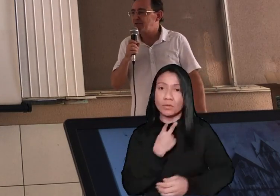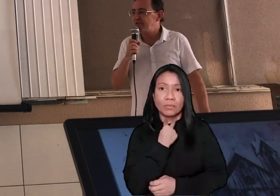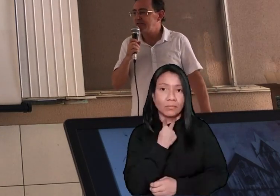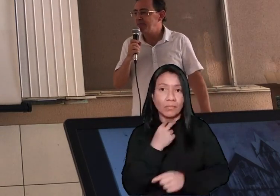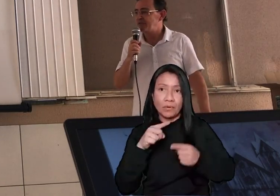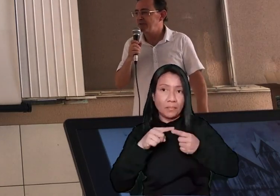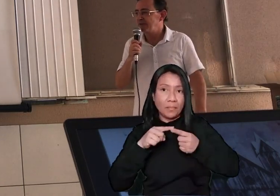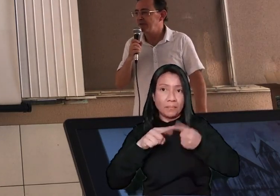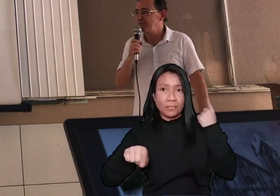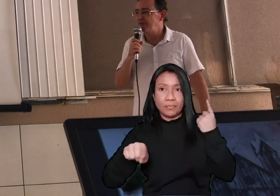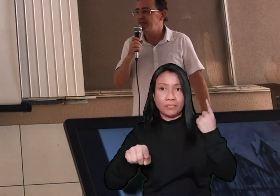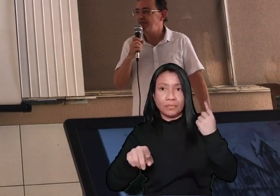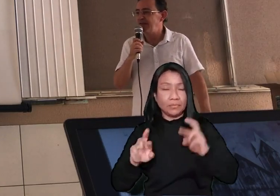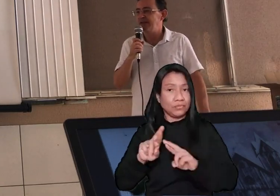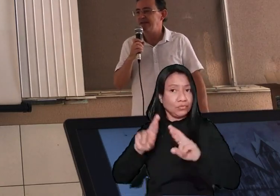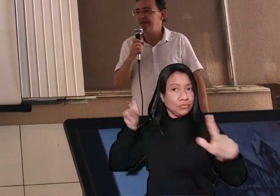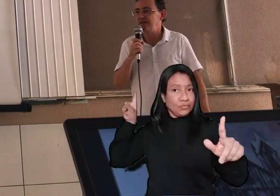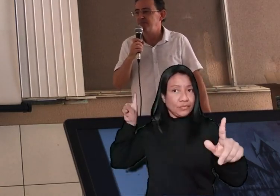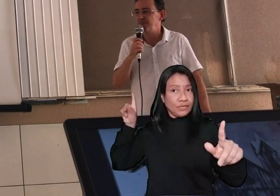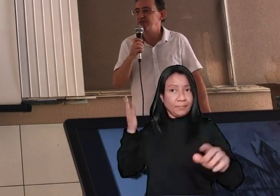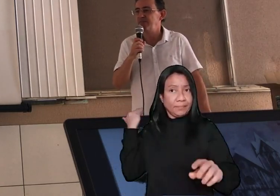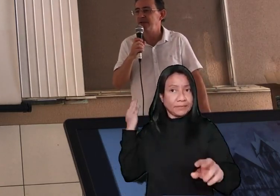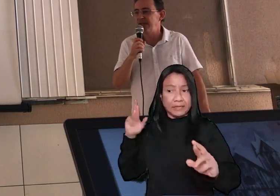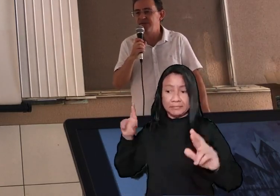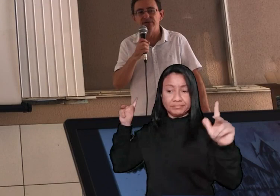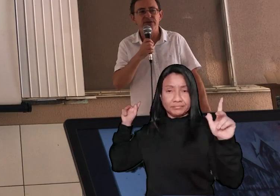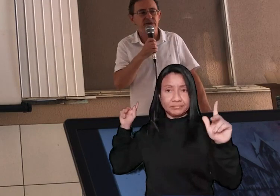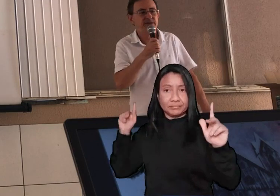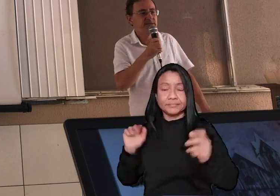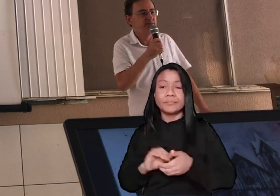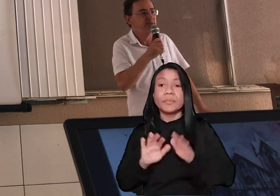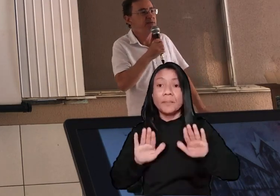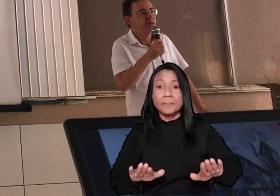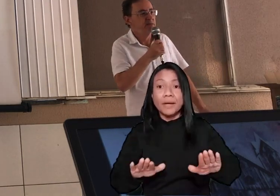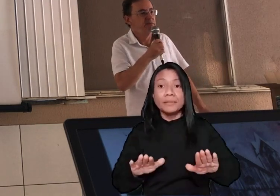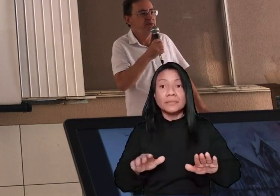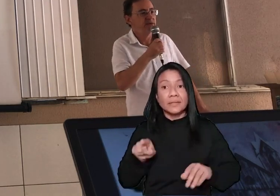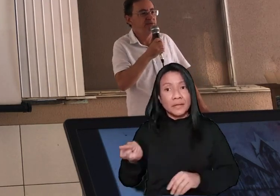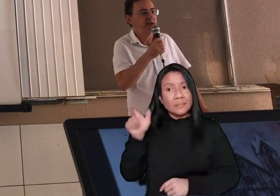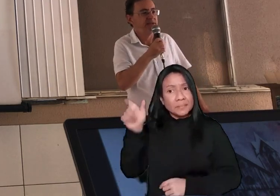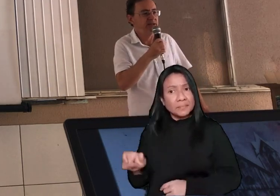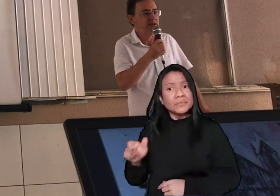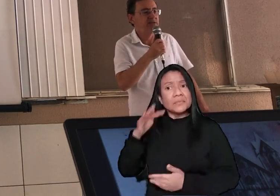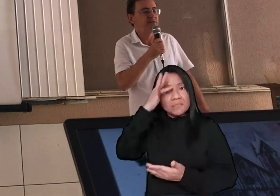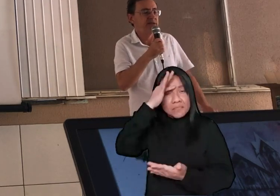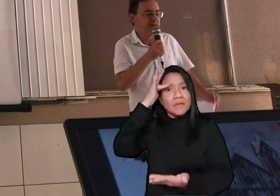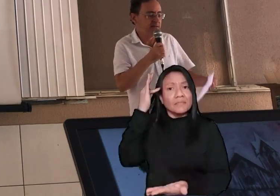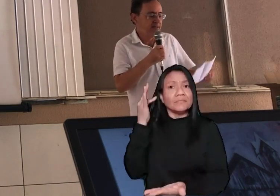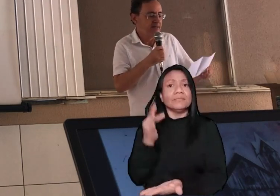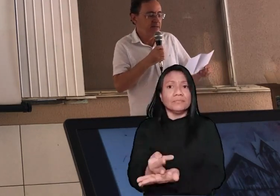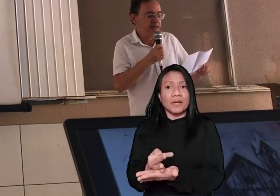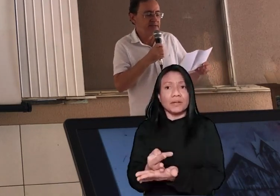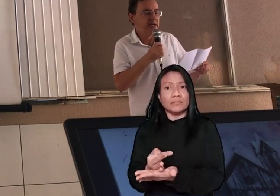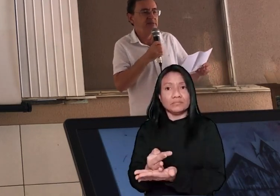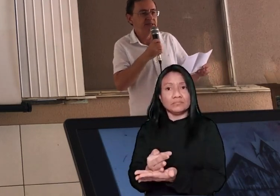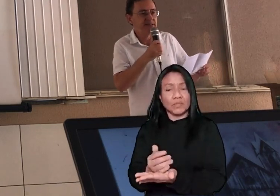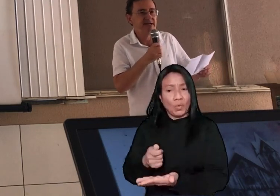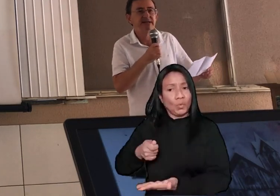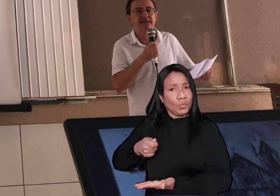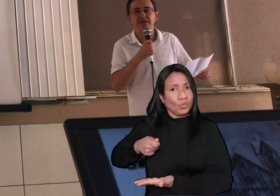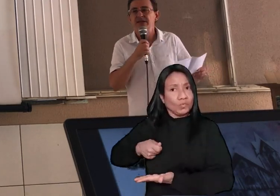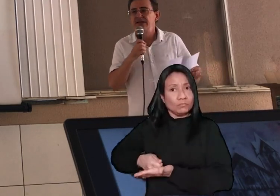uma pessoa assim, pessoal, de muita fé, era uma pessoa bem vigorosa, assim, muita fé em Deus, tá?